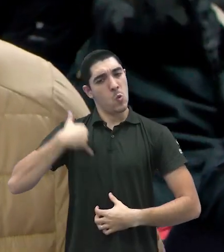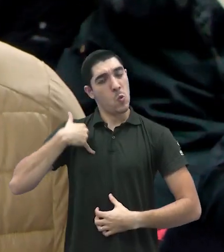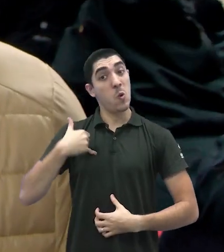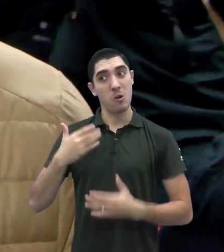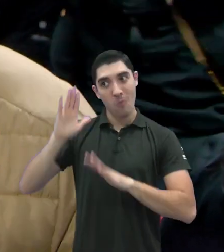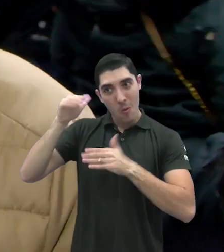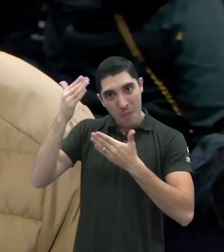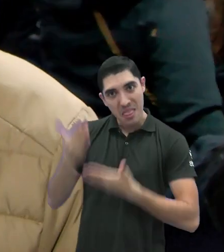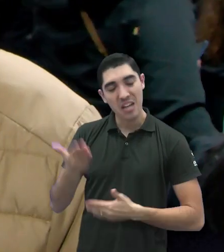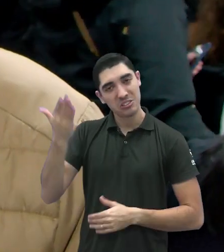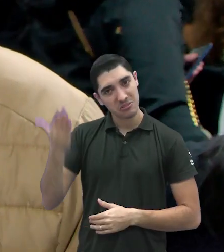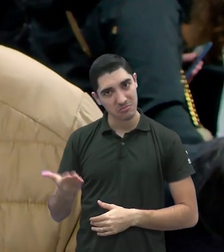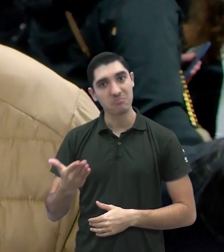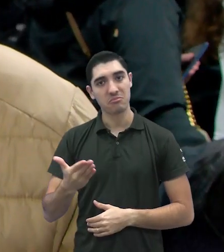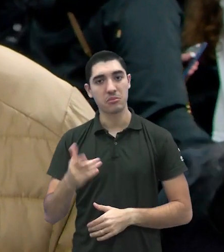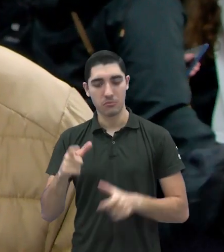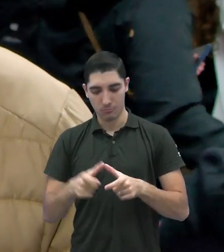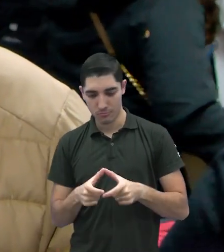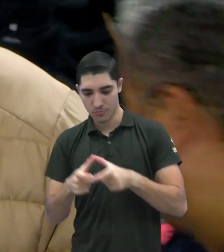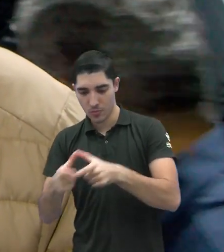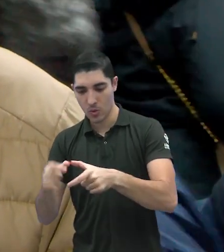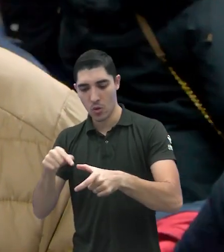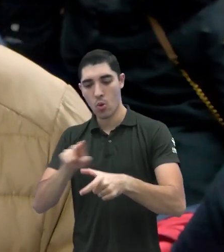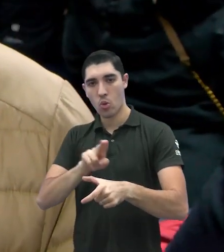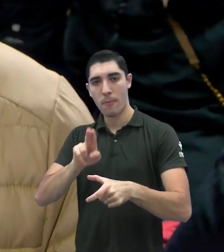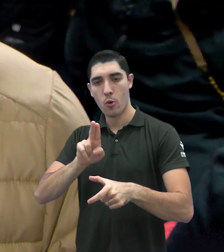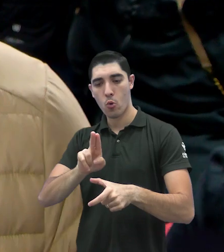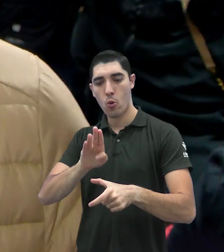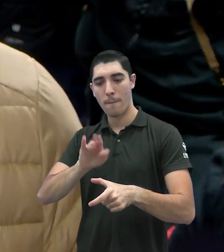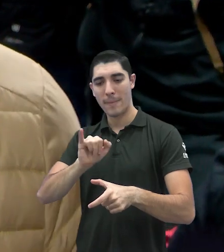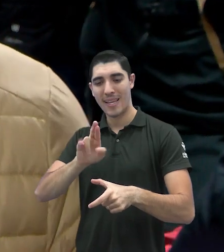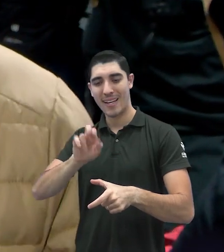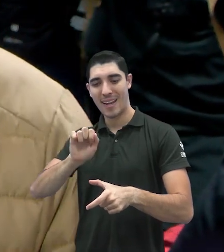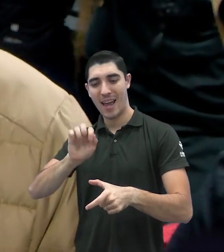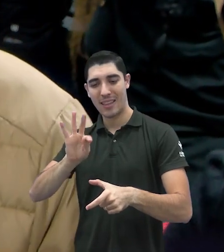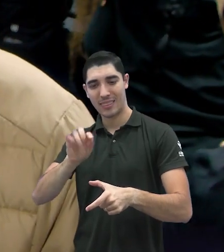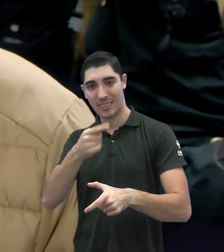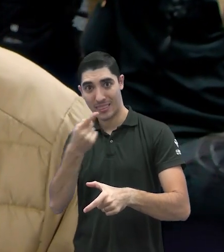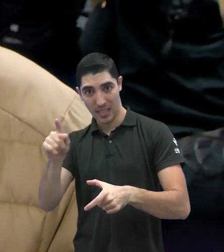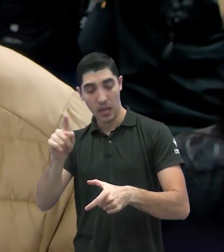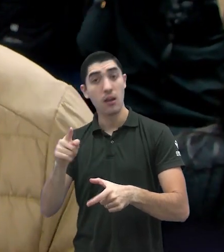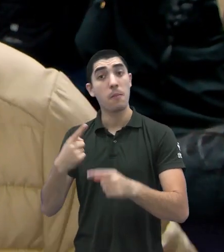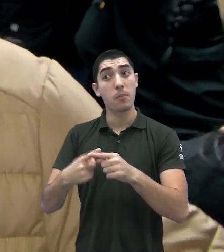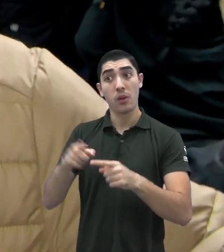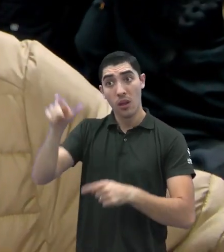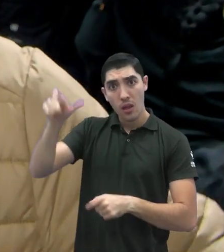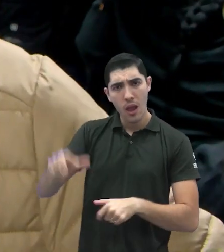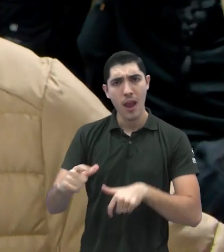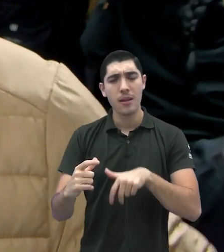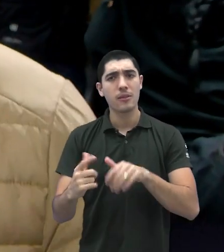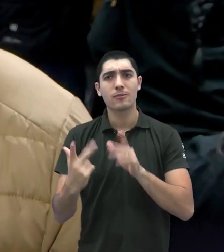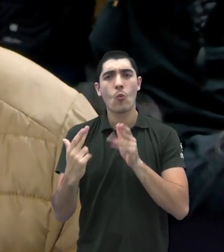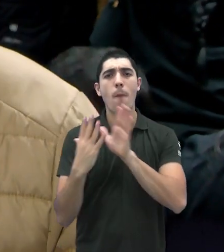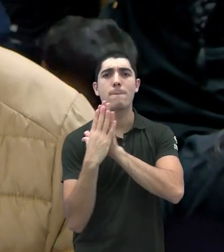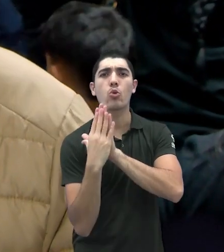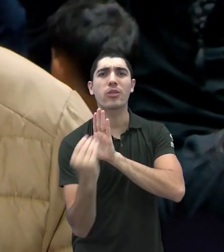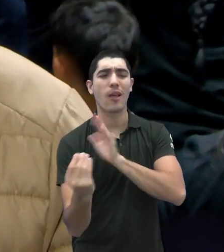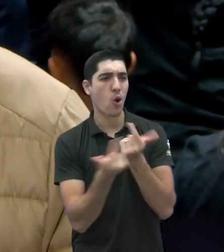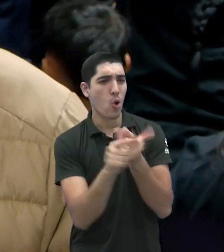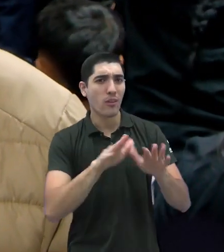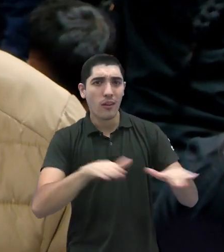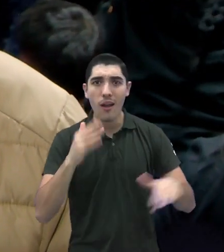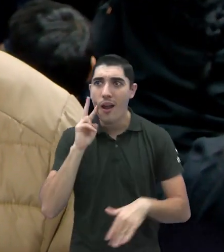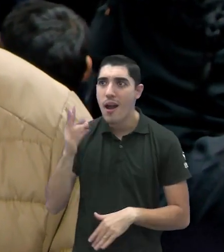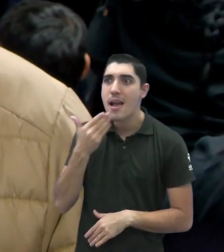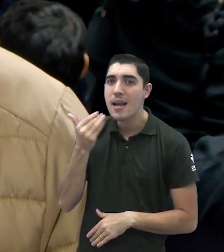grande poder homenageá-lo com essa medalha Ubiratã por todo o trabalho dele e por ser espelho para tantas